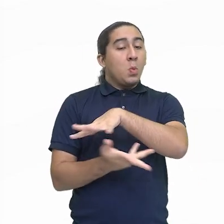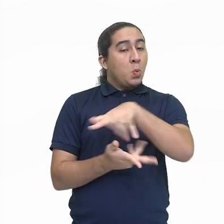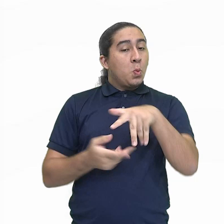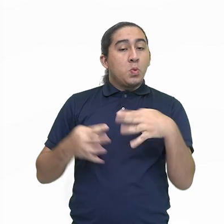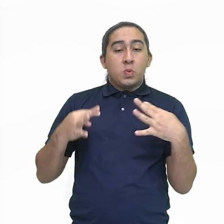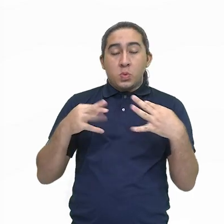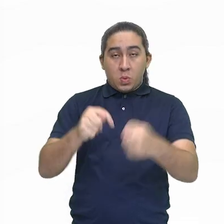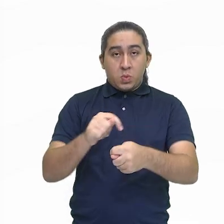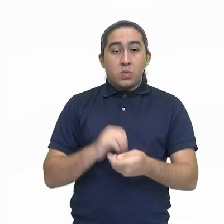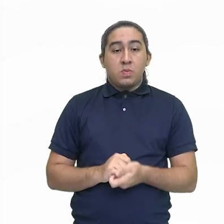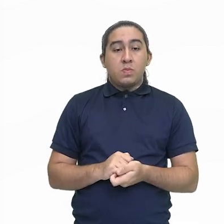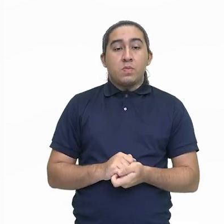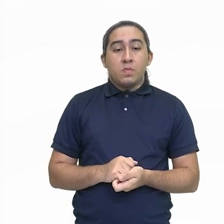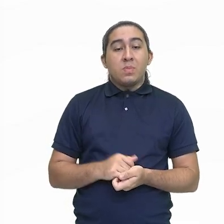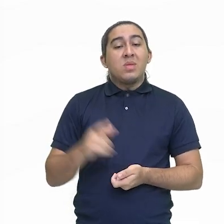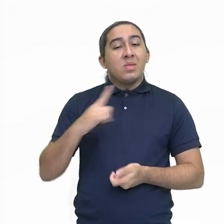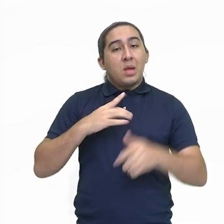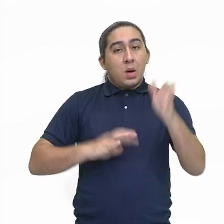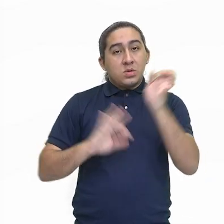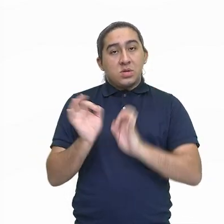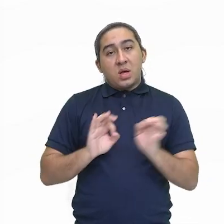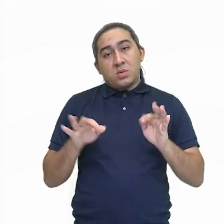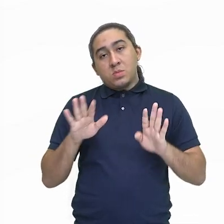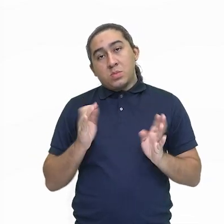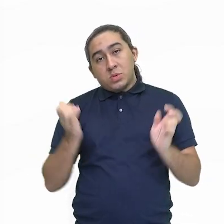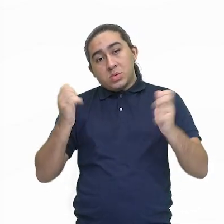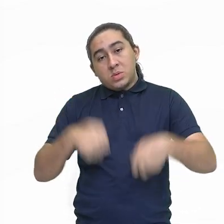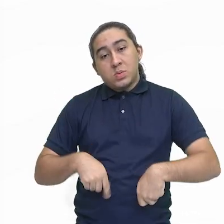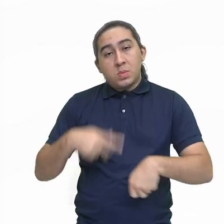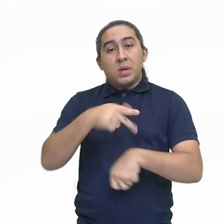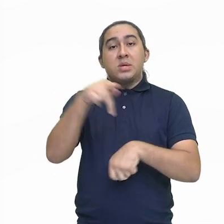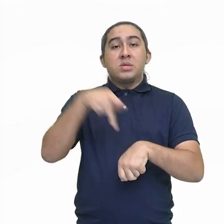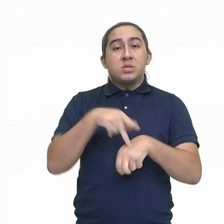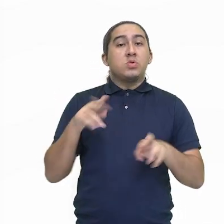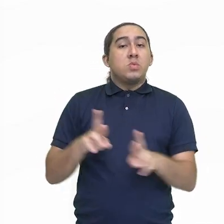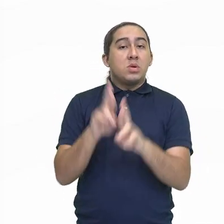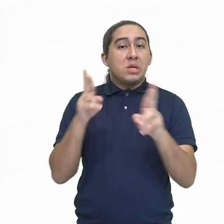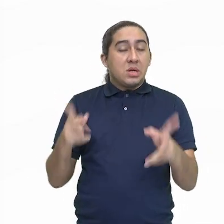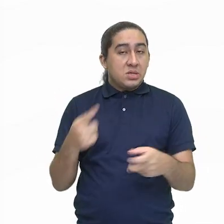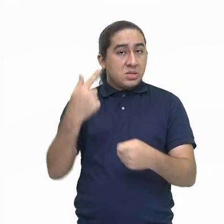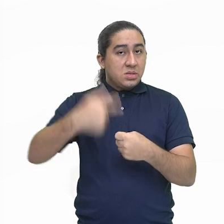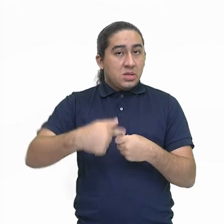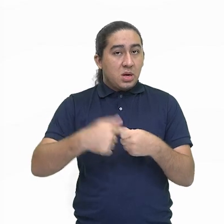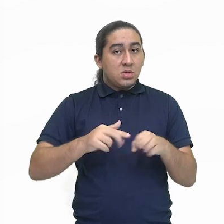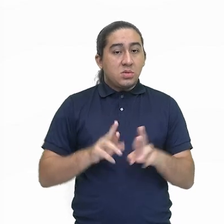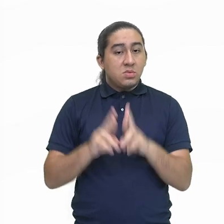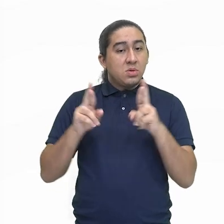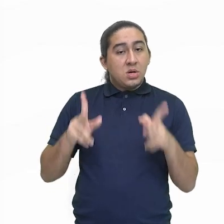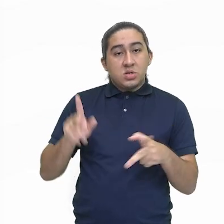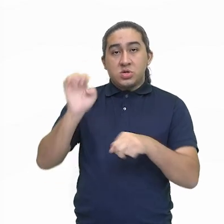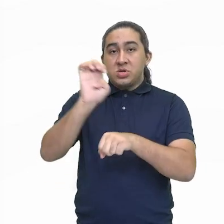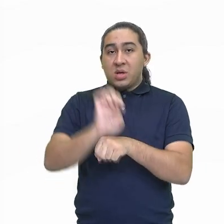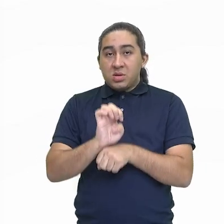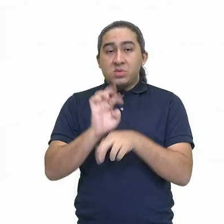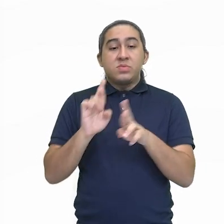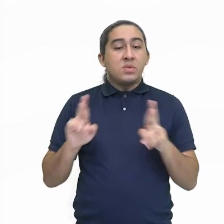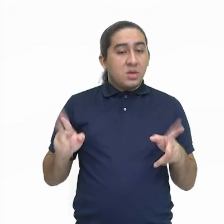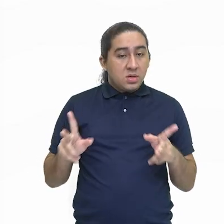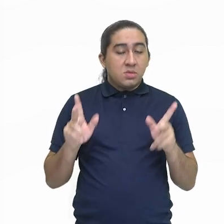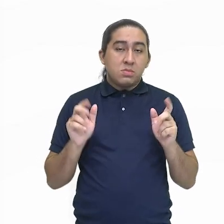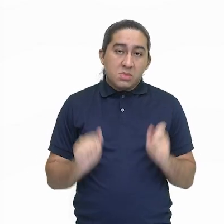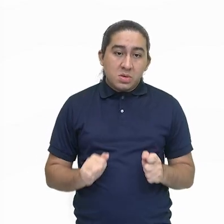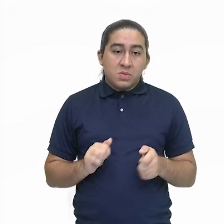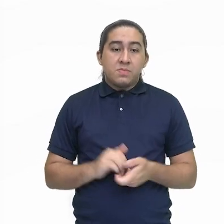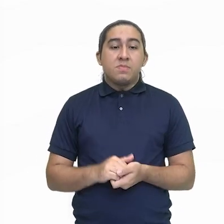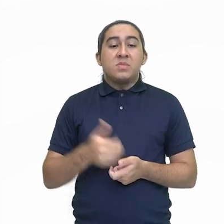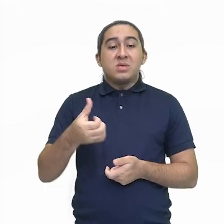espalhados, seja de países diferentes, de cidades diferentes, estados diferentes. E 60% deles